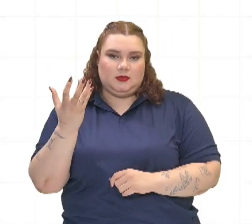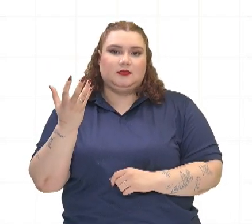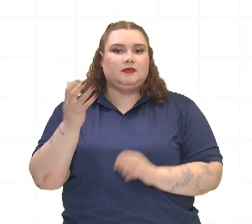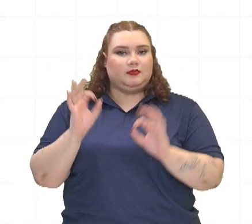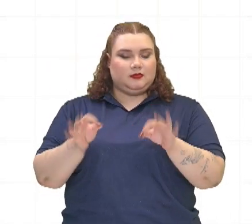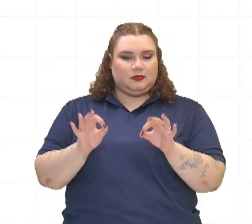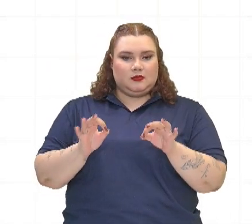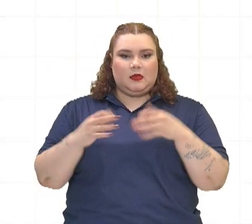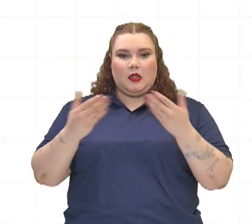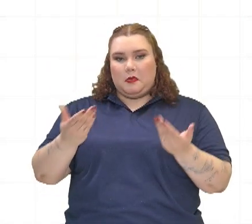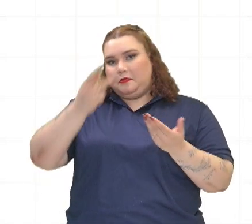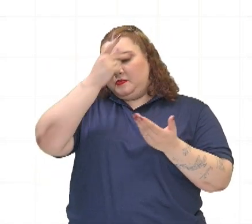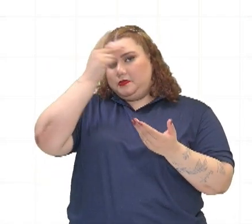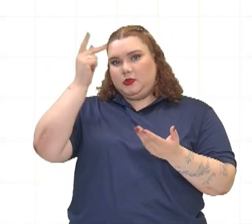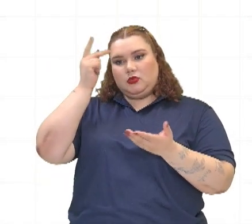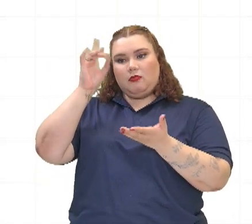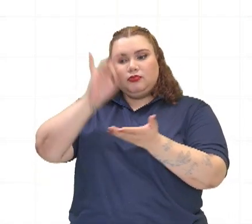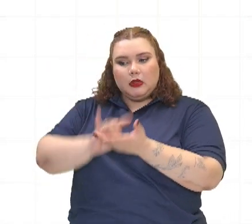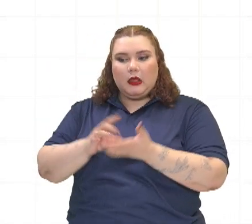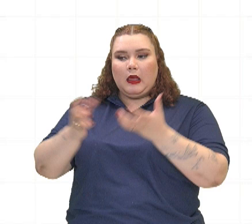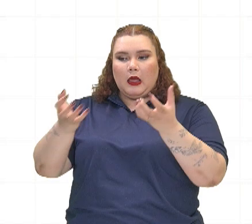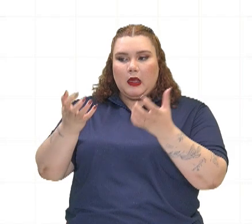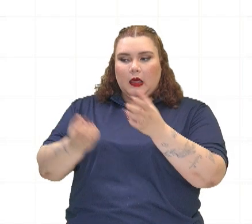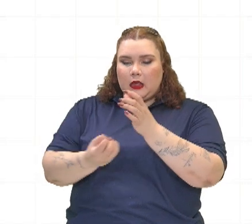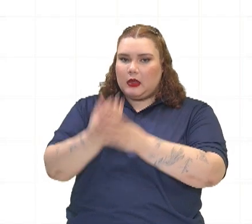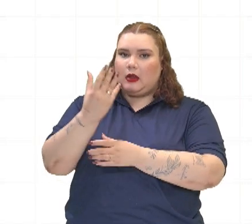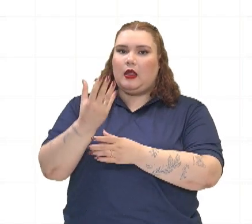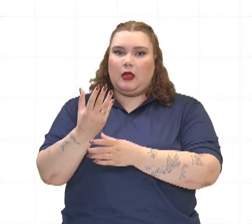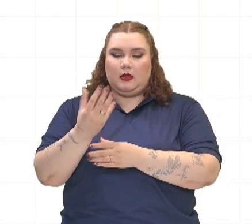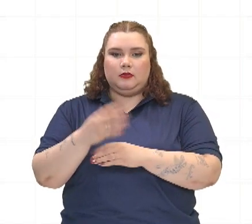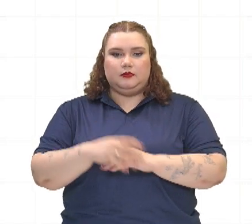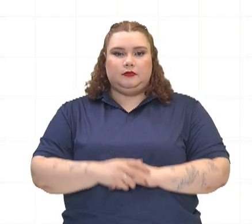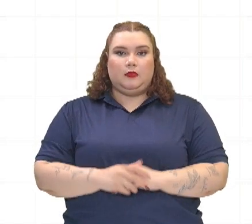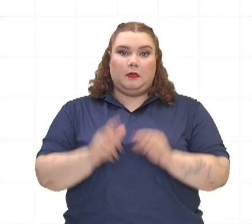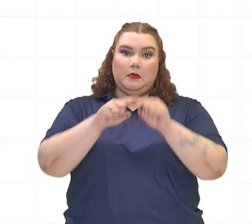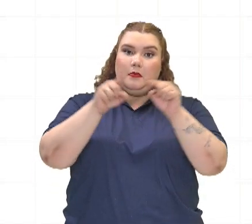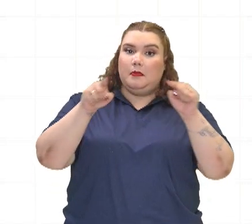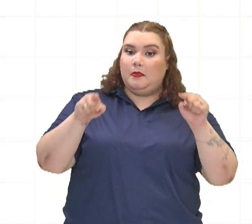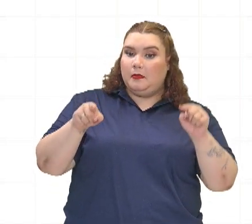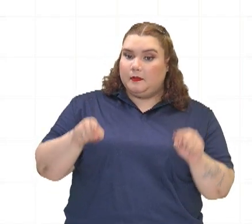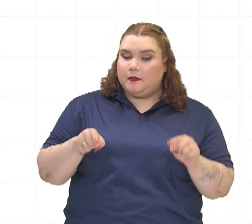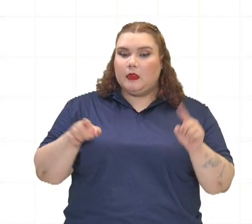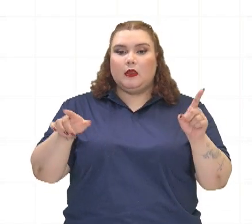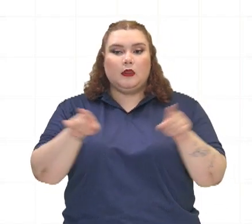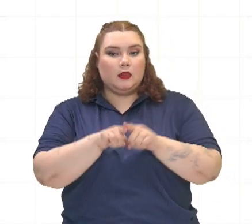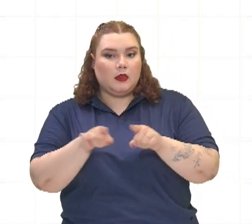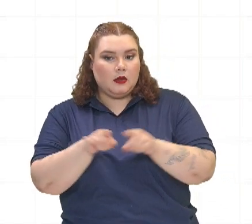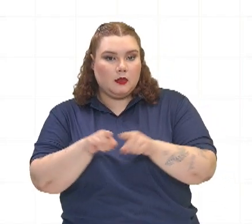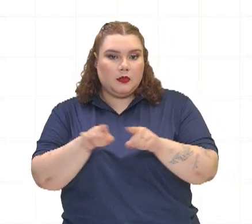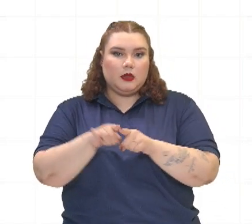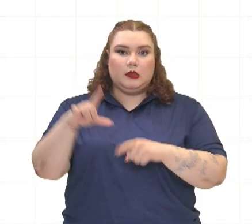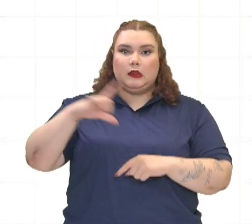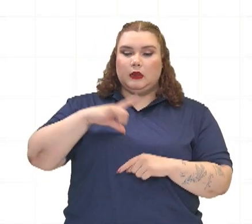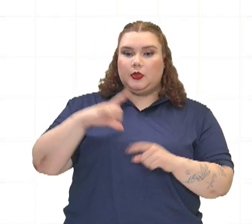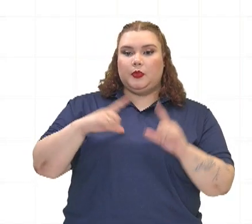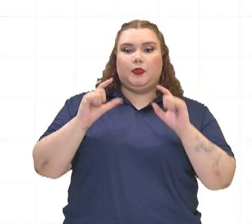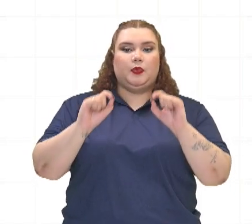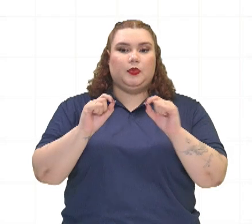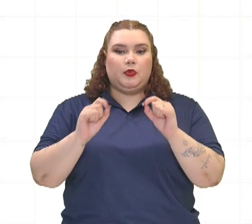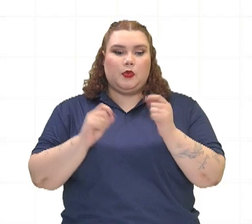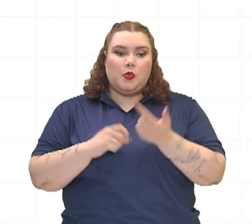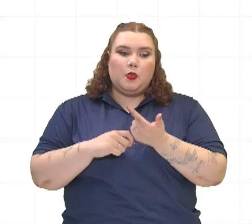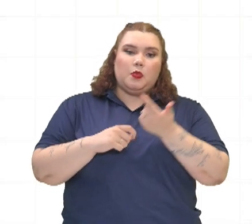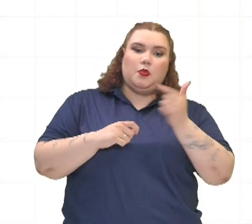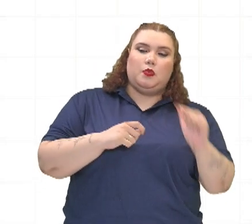a pessoa de fato quis construir aquilo. Mas também existem aquelas feitas